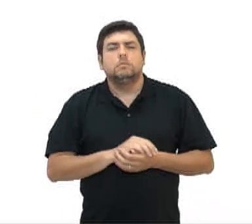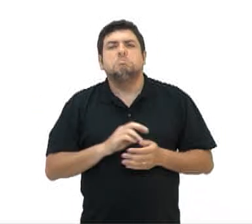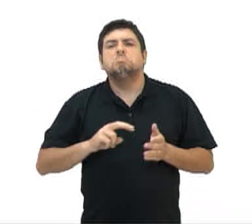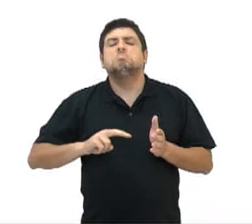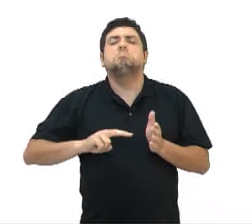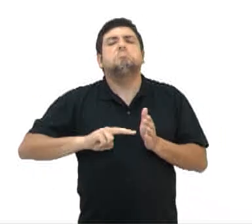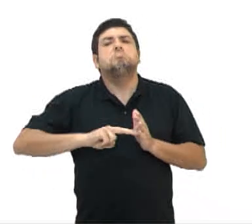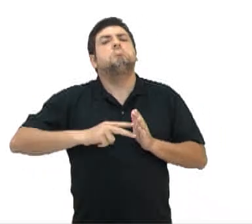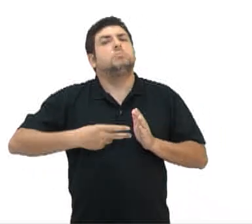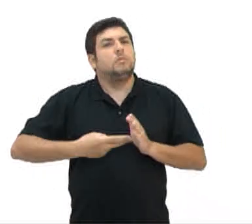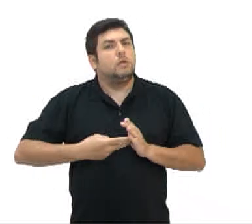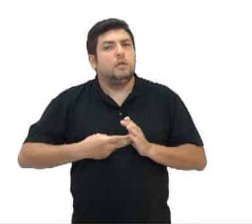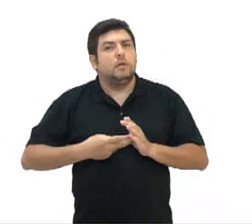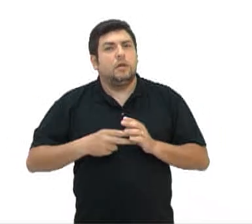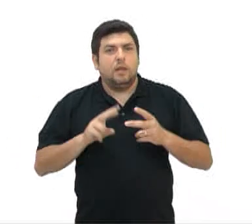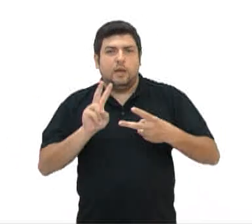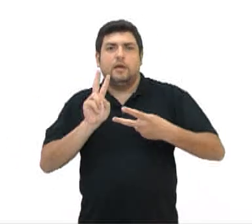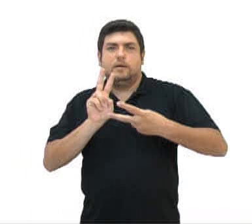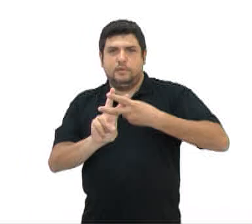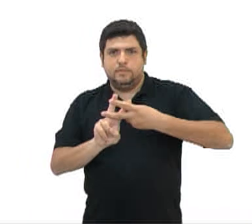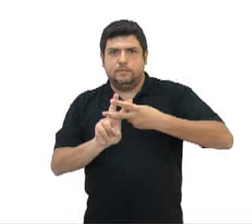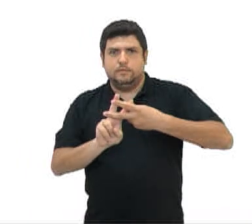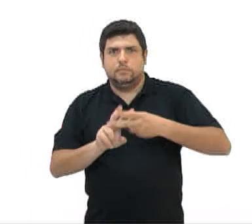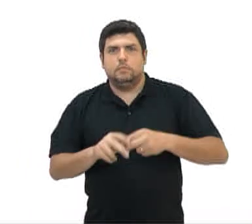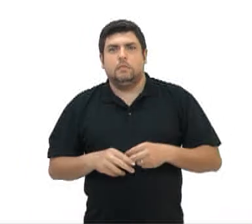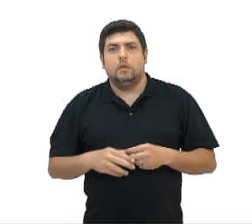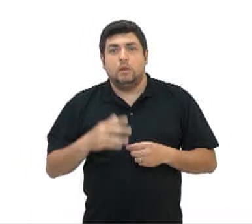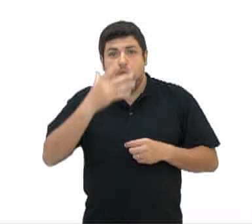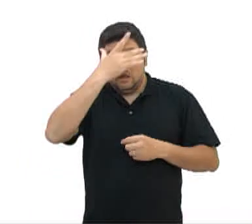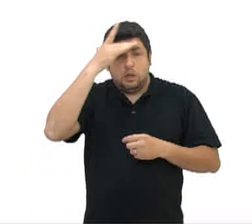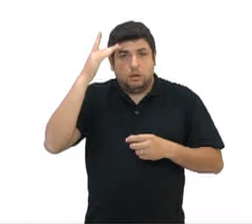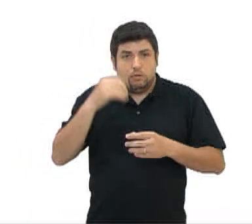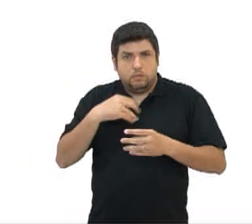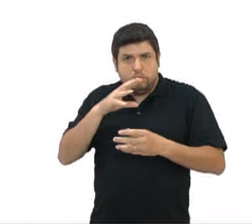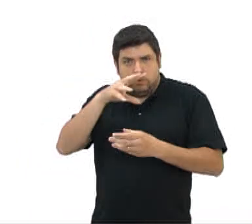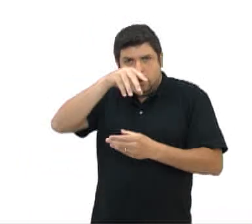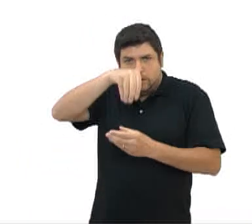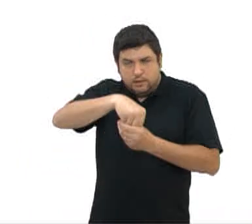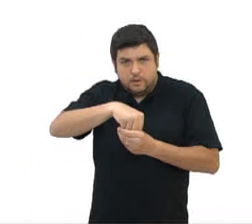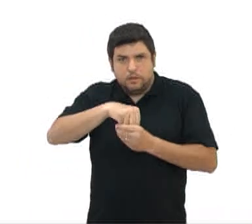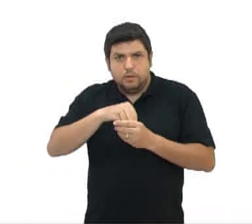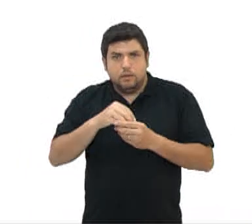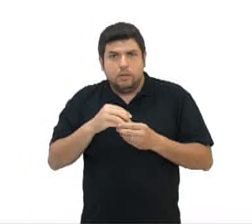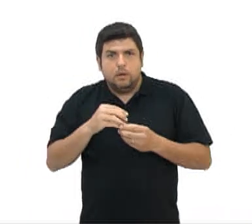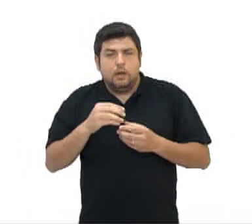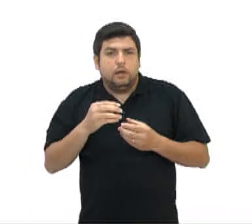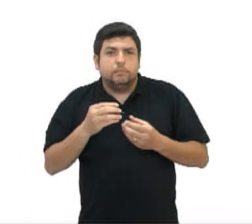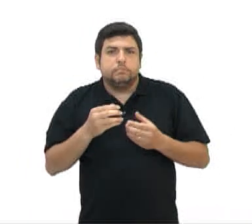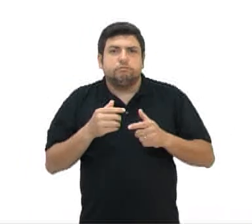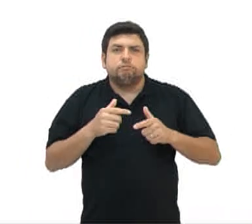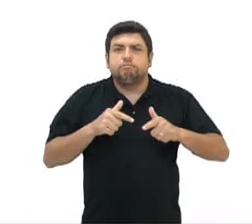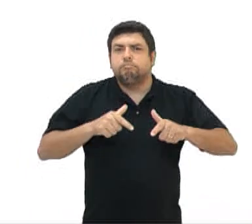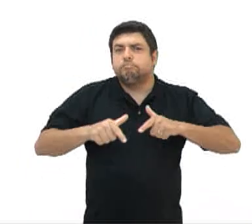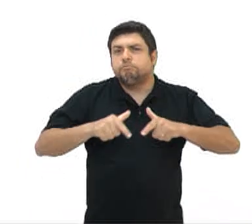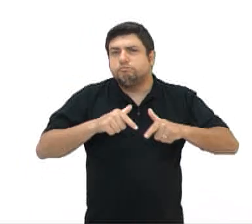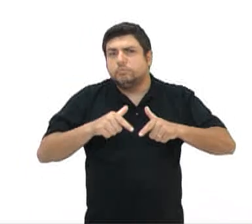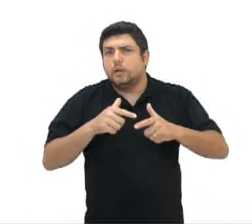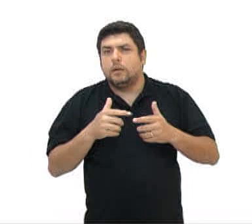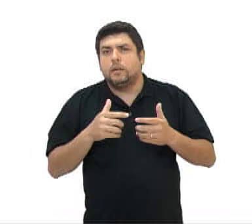do centro de detenção. A pessoa internada tem obrigações, ela tem uma participação, ela